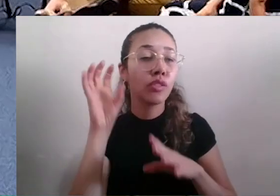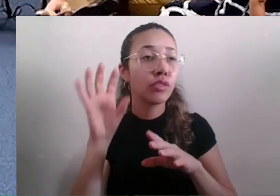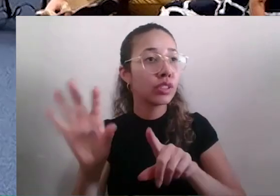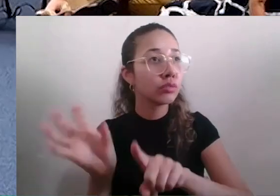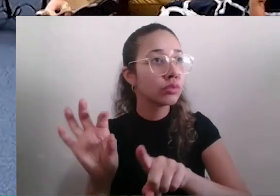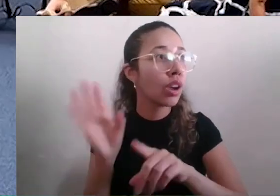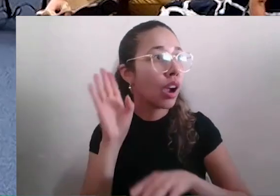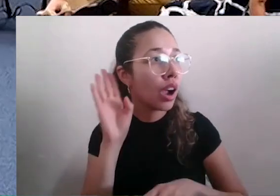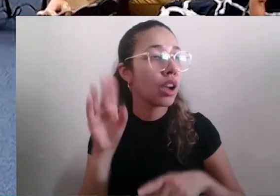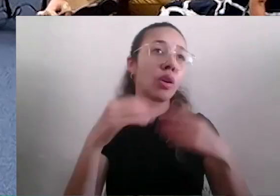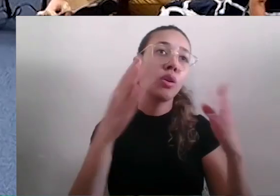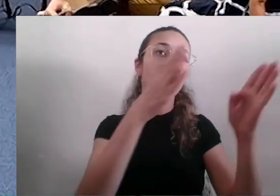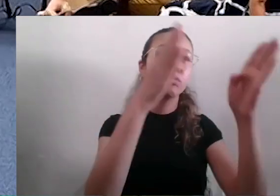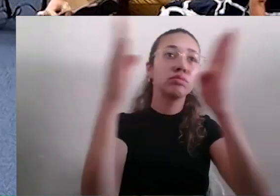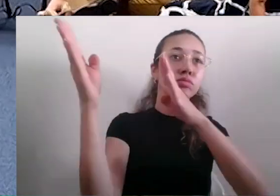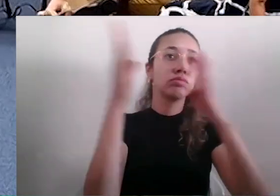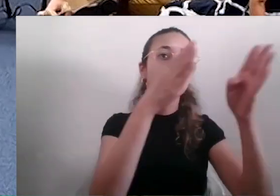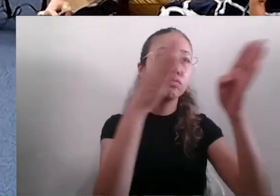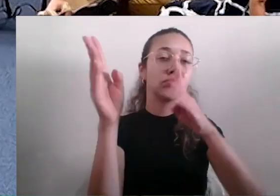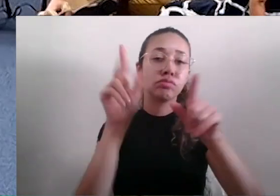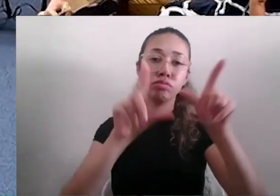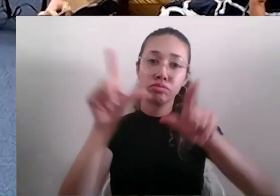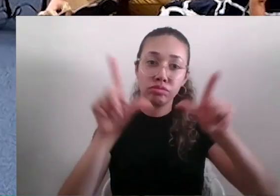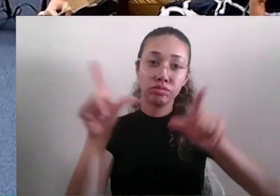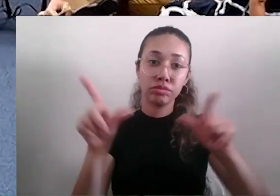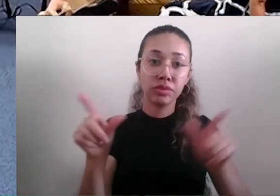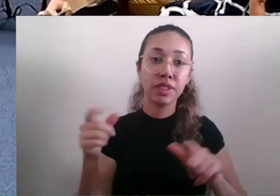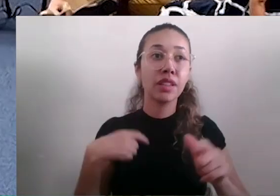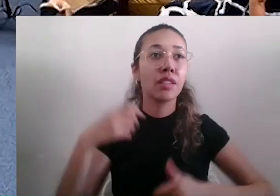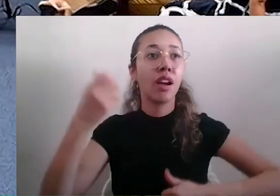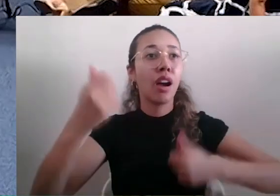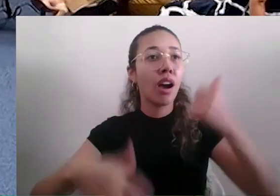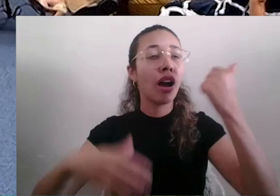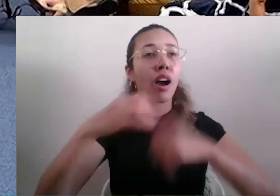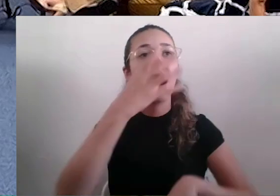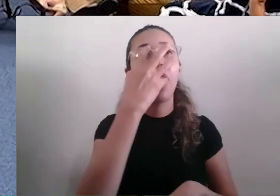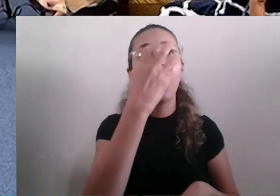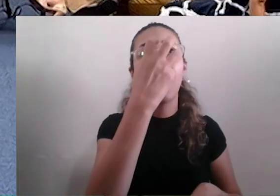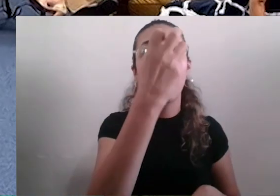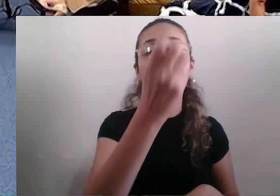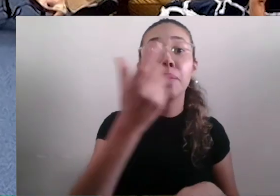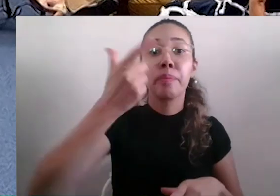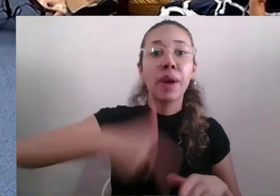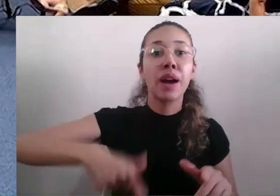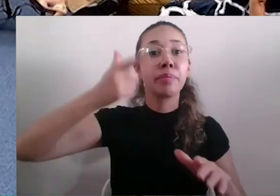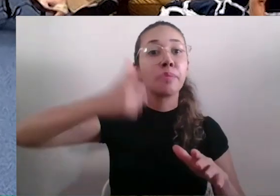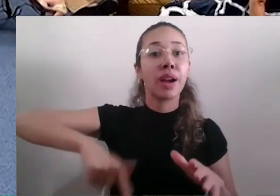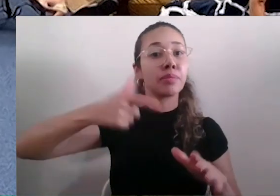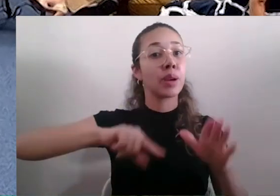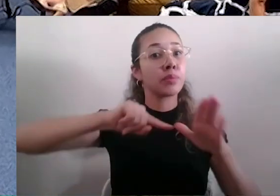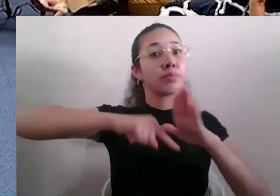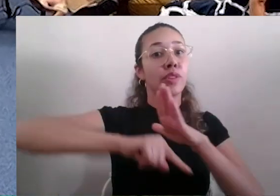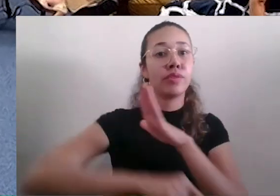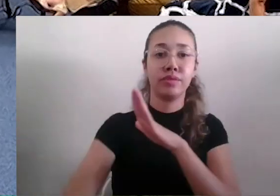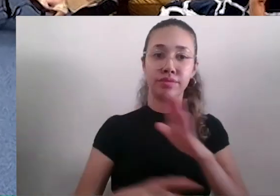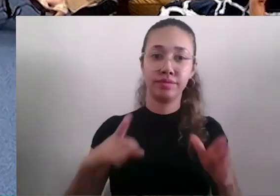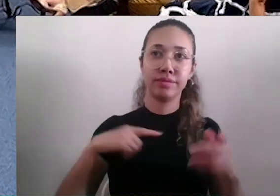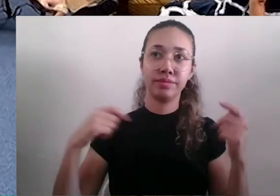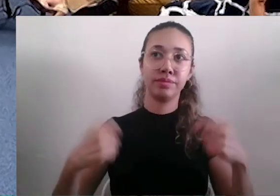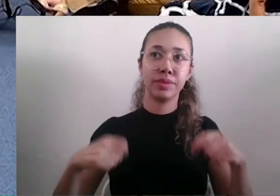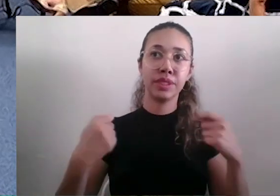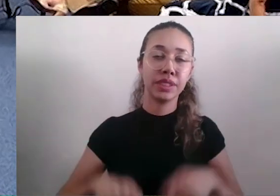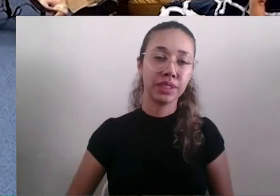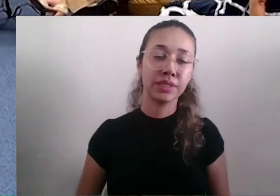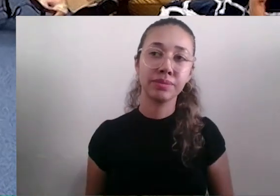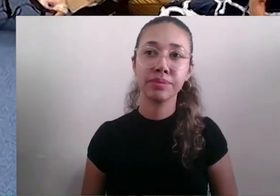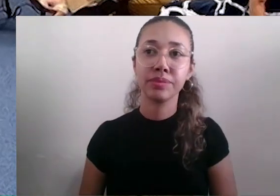trazendo toda a complexidade que tudo isso eh eh envolve Por que que você acha e principalmente diante do Sucesso quer